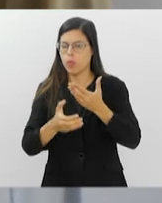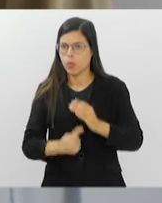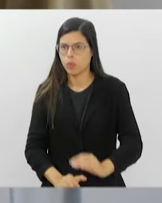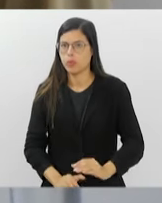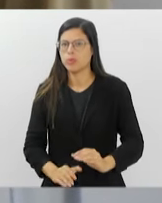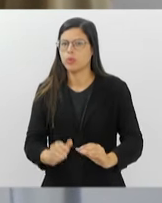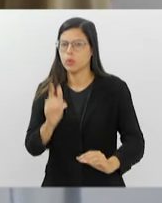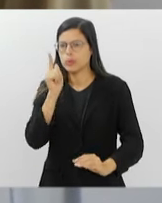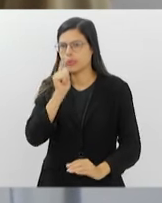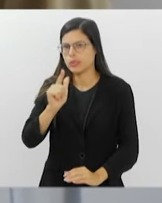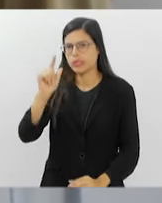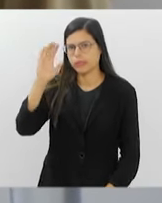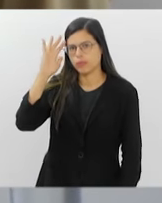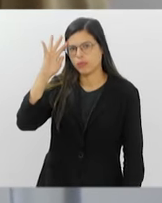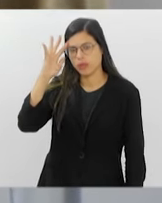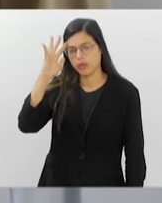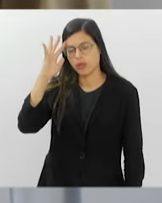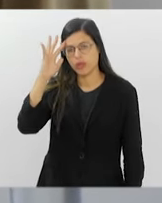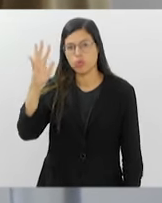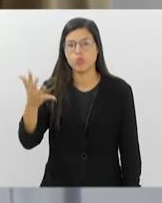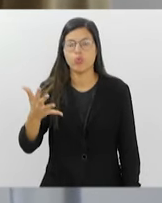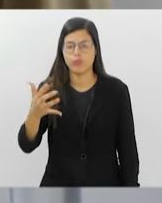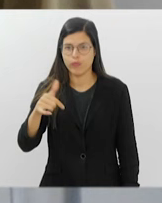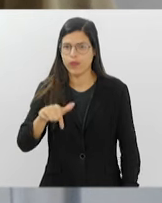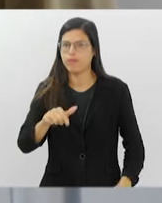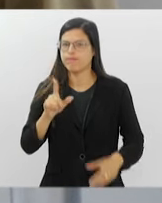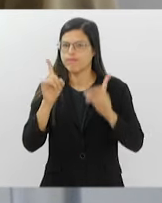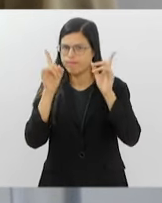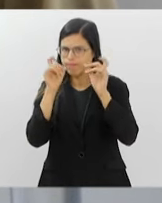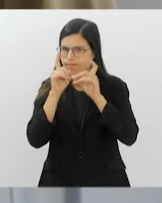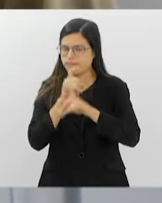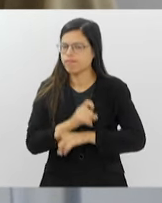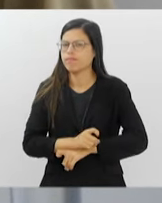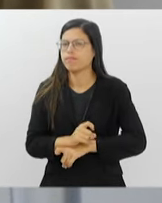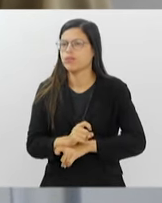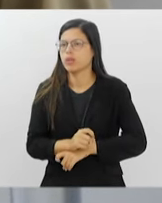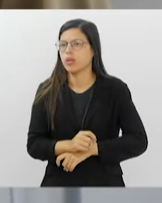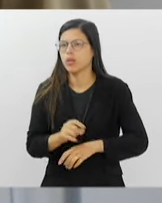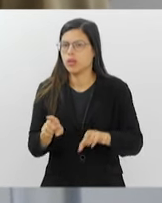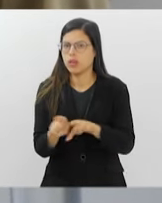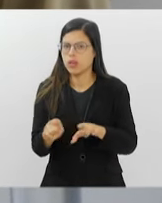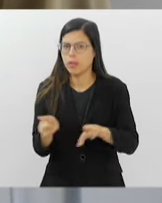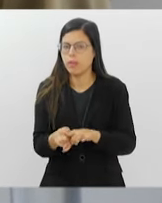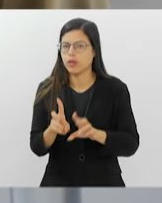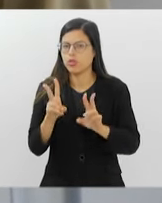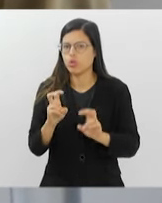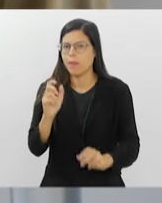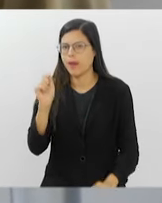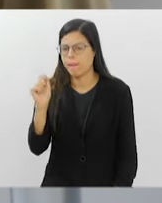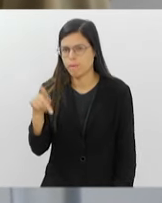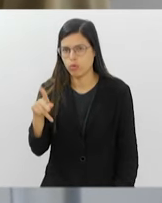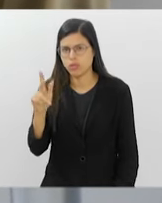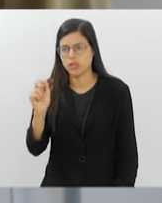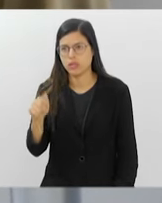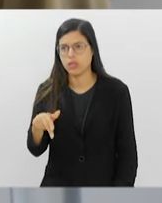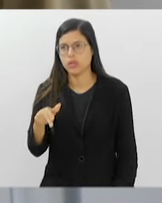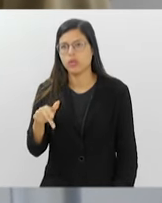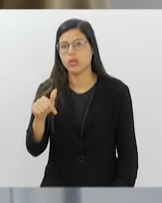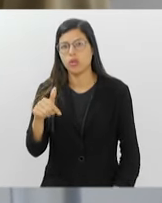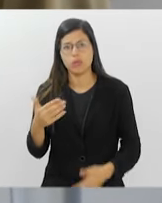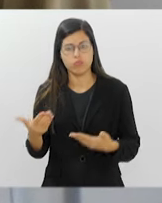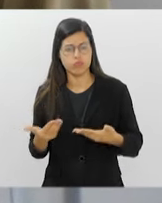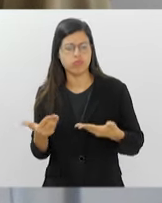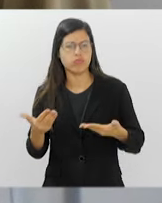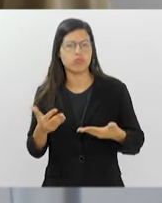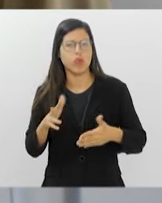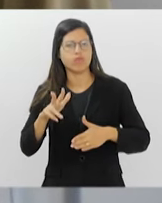conseguimos resolver com muita dificuldade a questão do sistema Previdenciário hoje eu saio de cabeça erguida